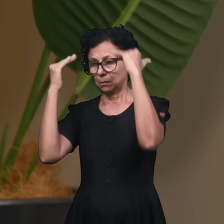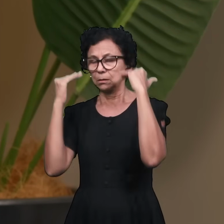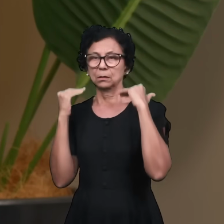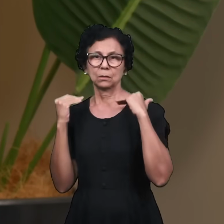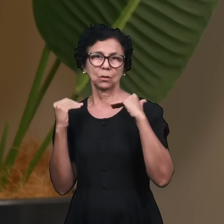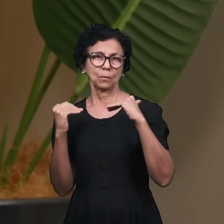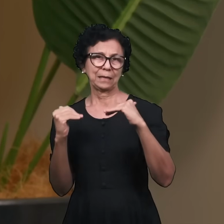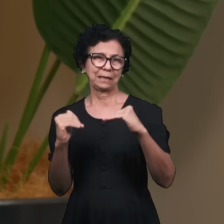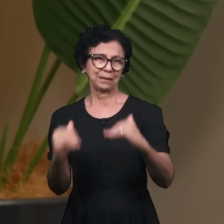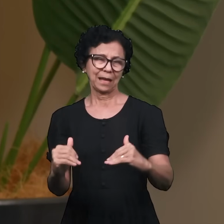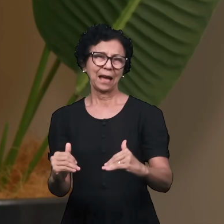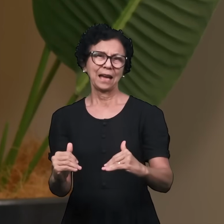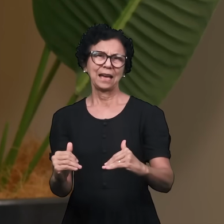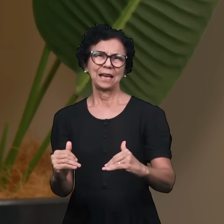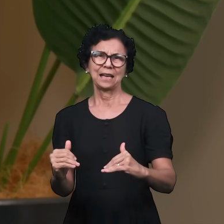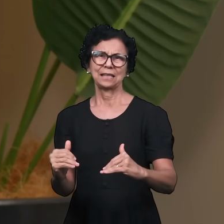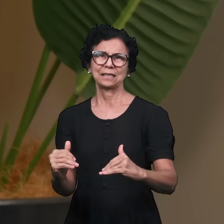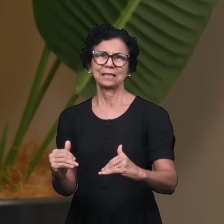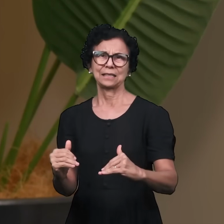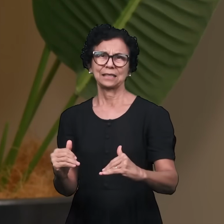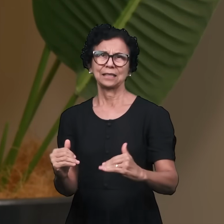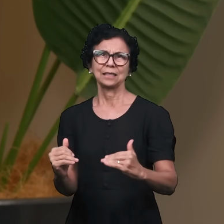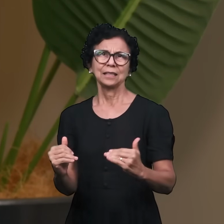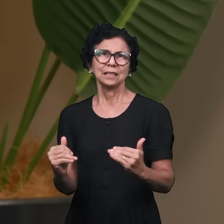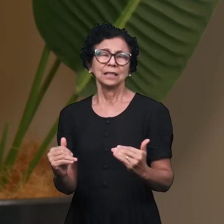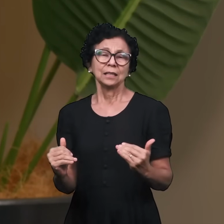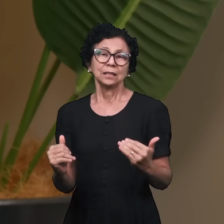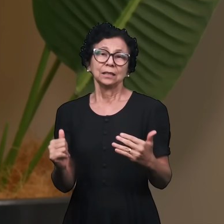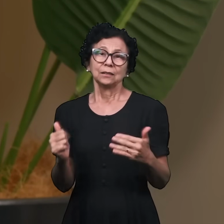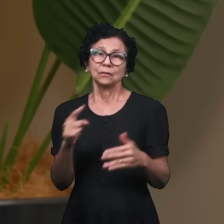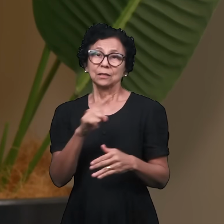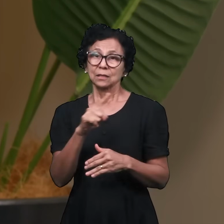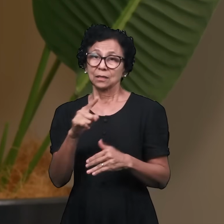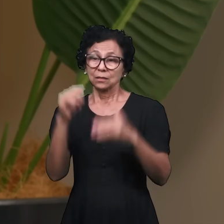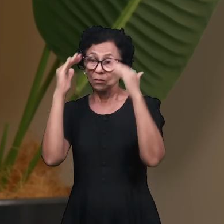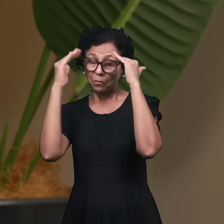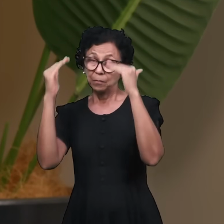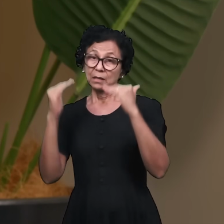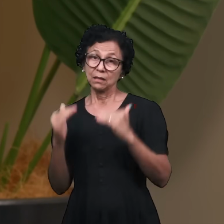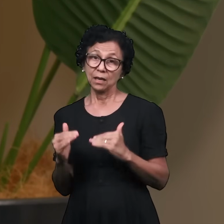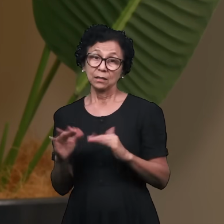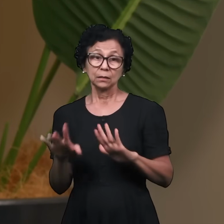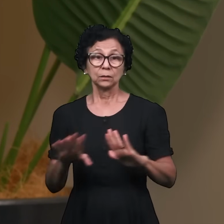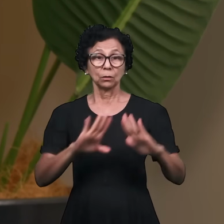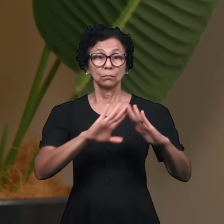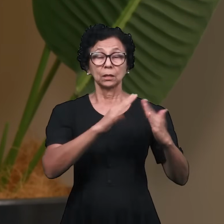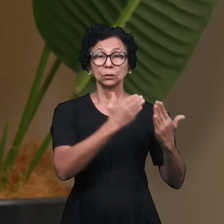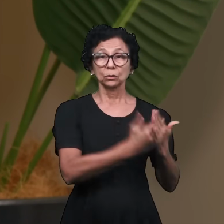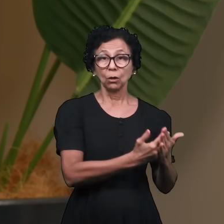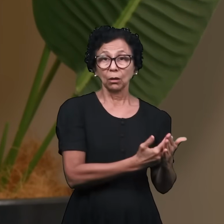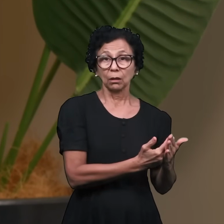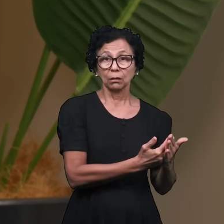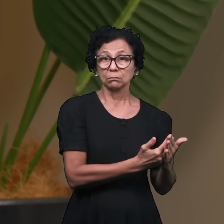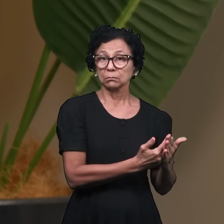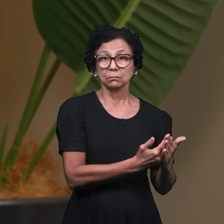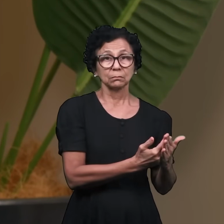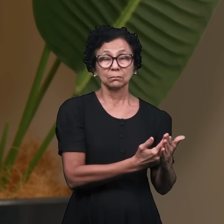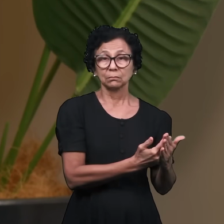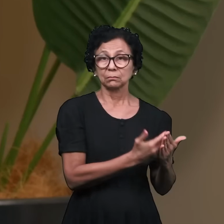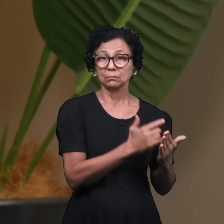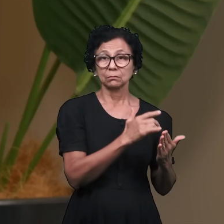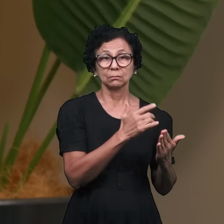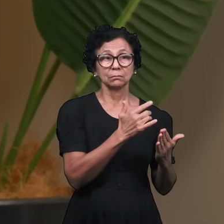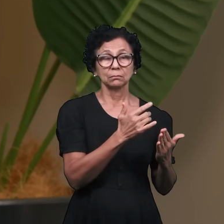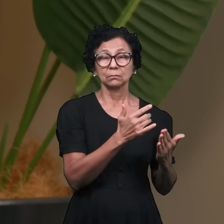sujeito dentro de casa, você também não vai ser sujeito na escola, diante do